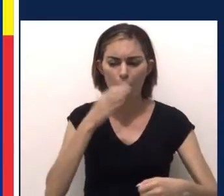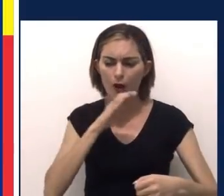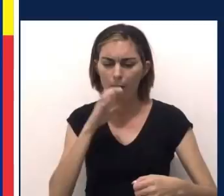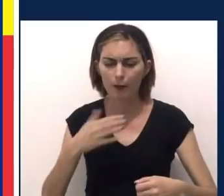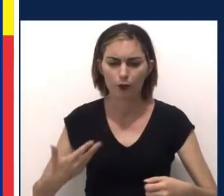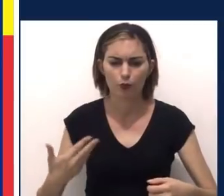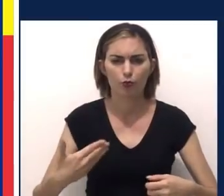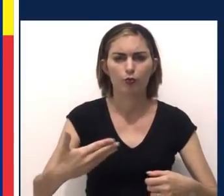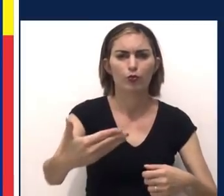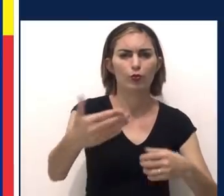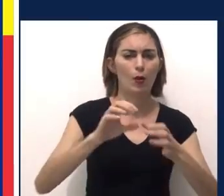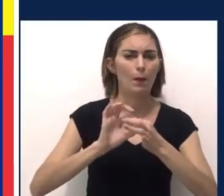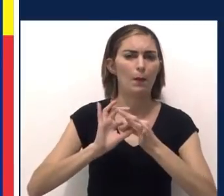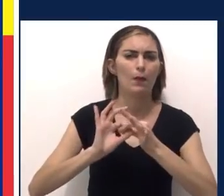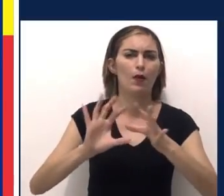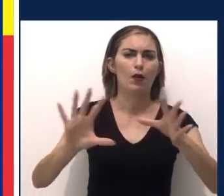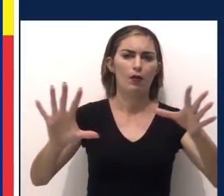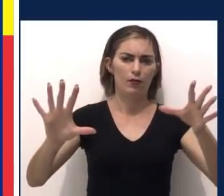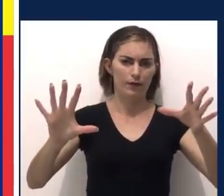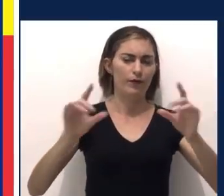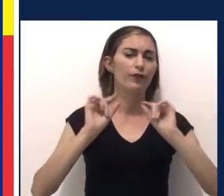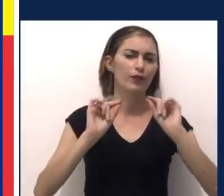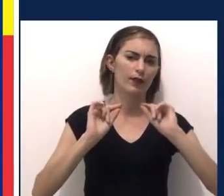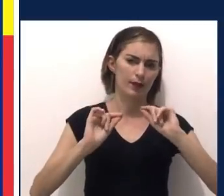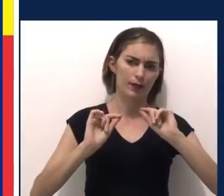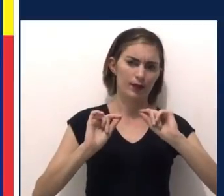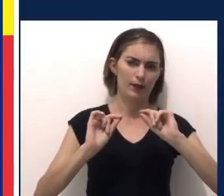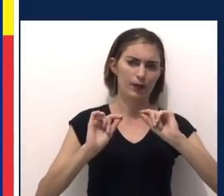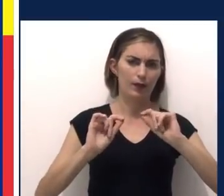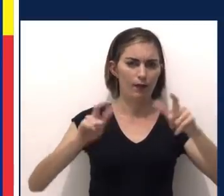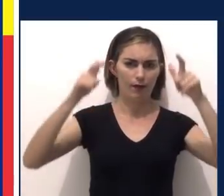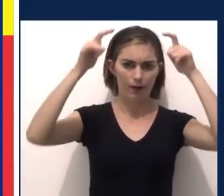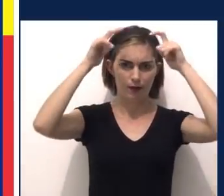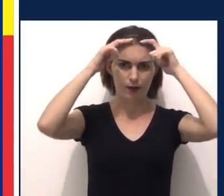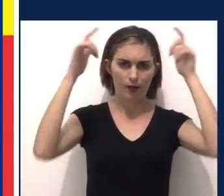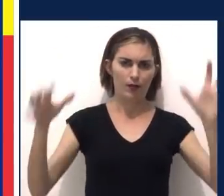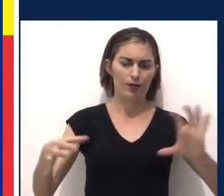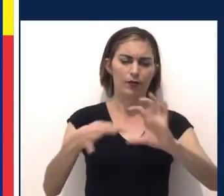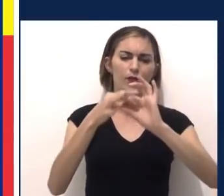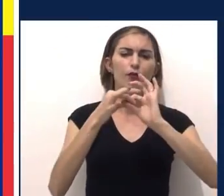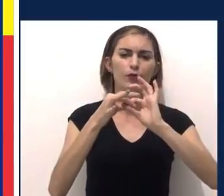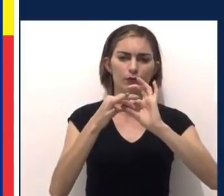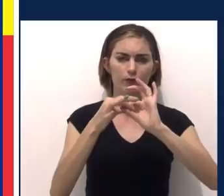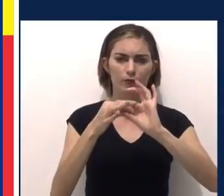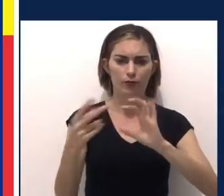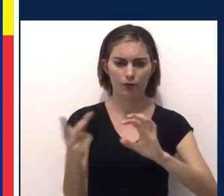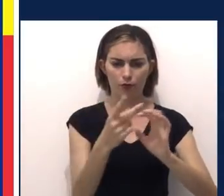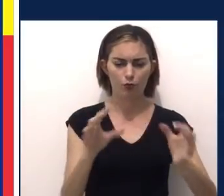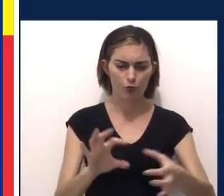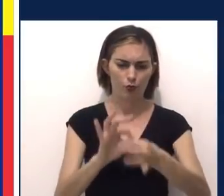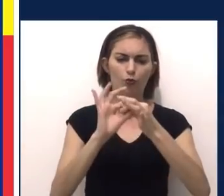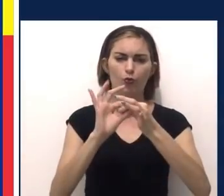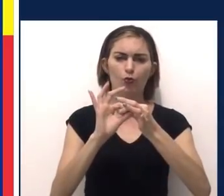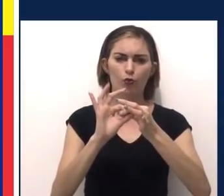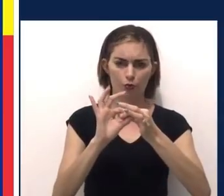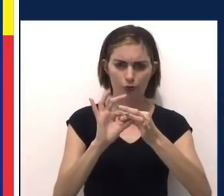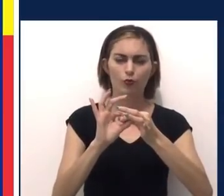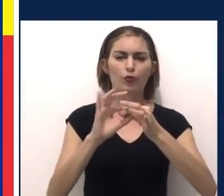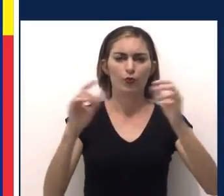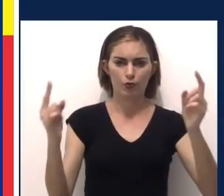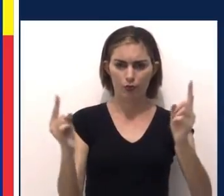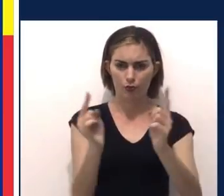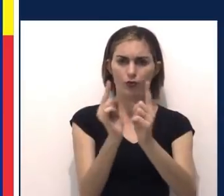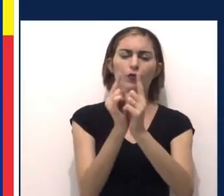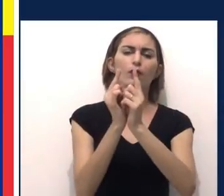reconquista, ampliada com a anexação de quem? Do Reino de Granada. Então, se une